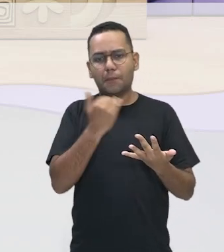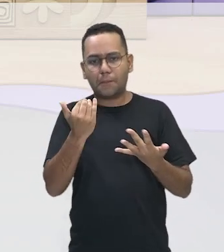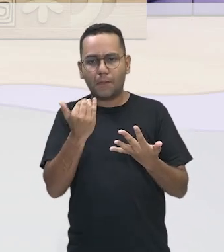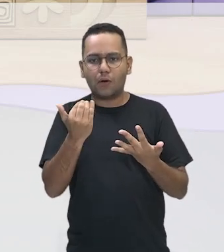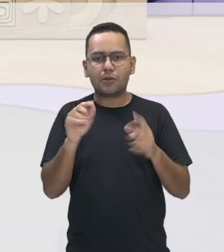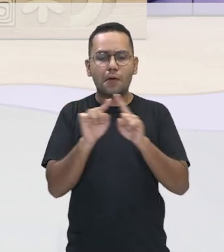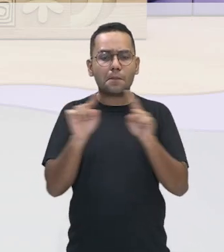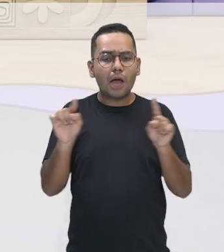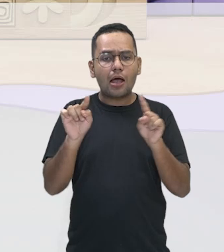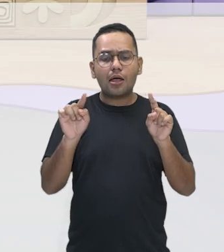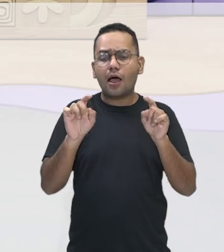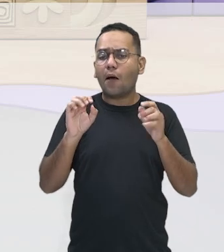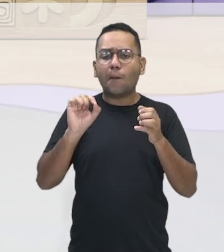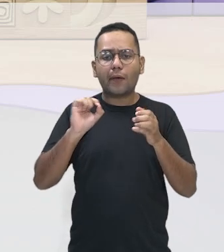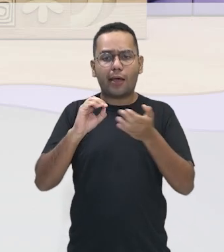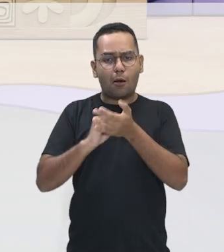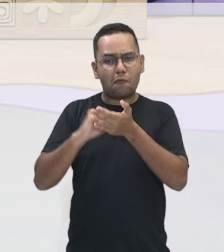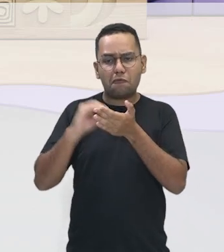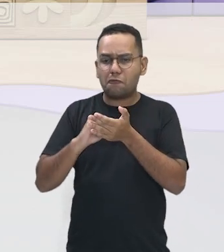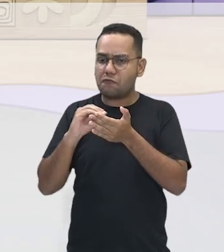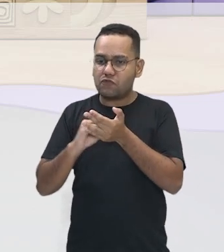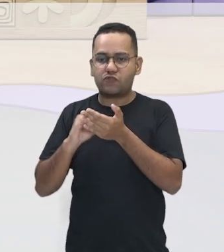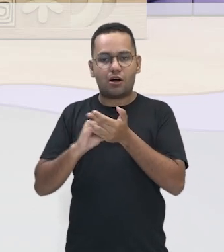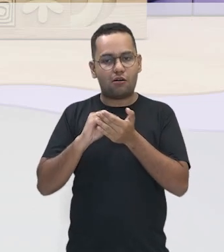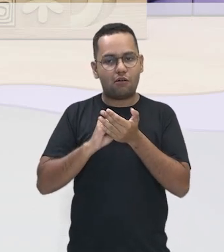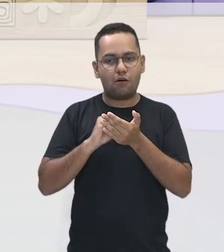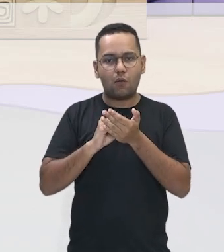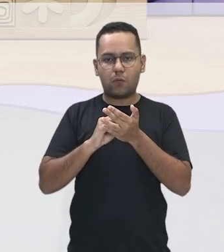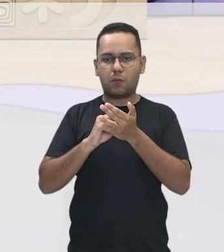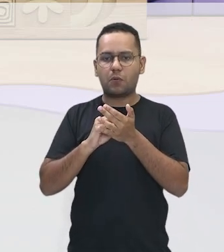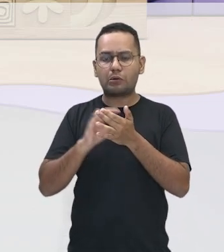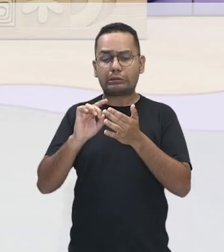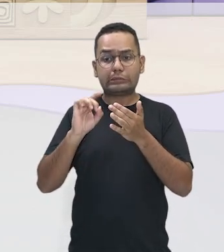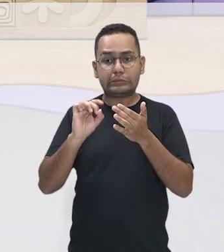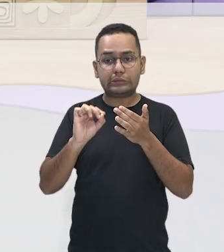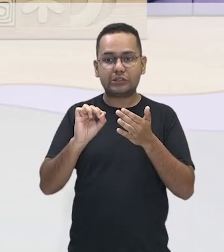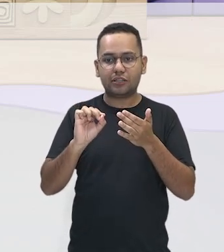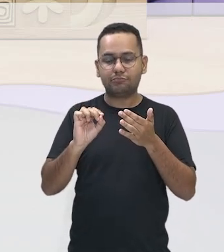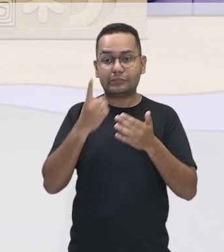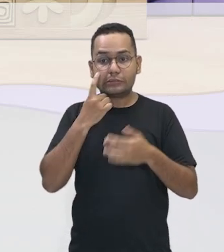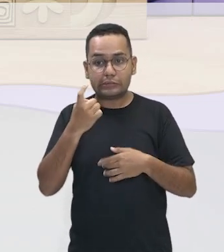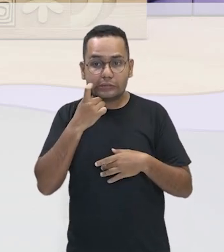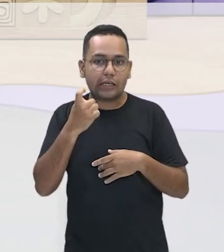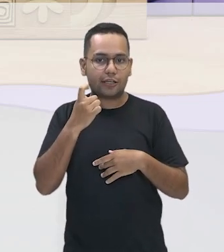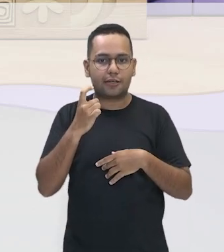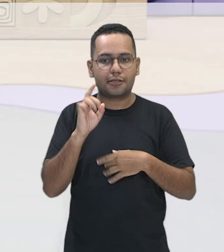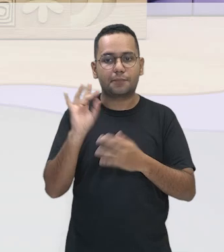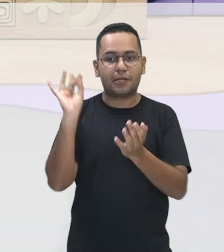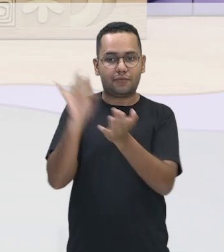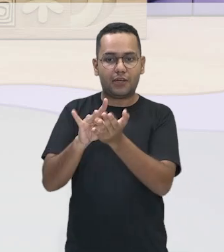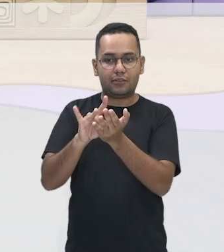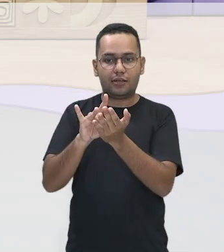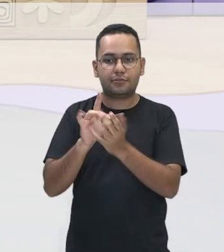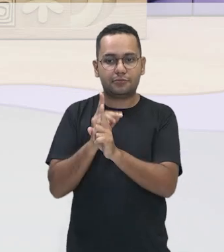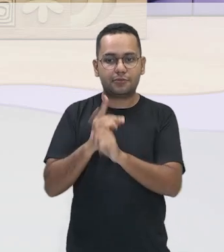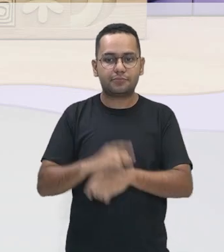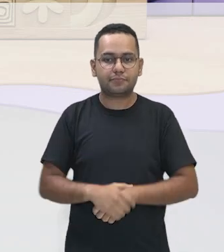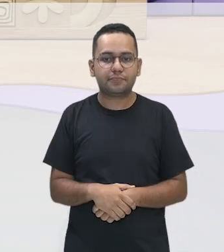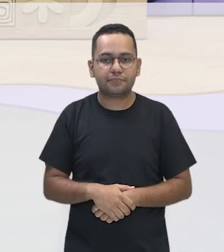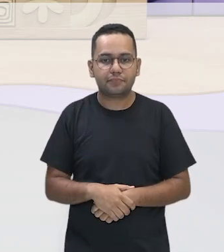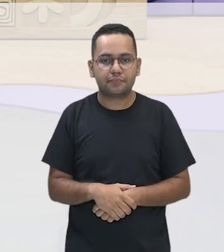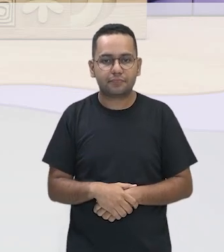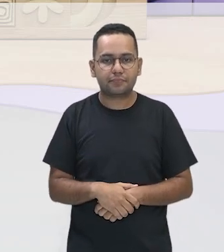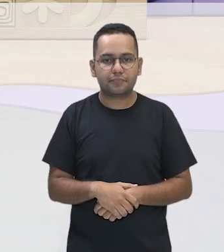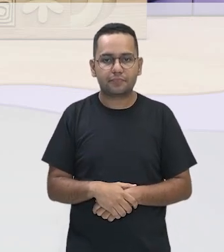do livro que é citado por Léo Pessini, que é a dimensão de que muitas das vezes o ser